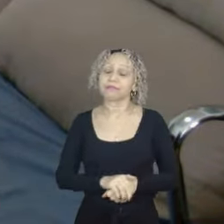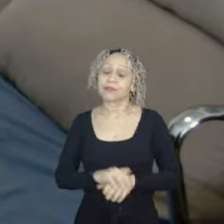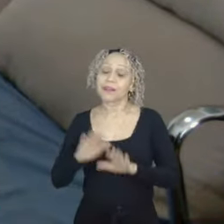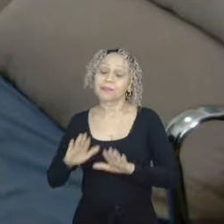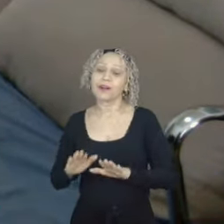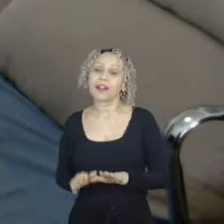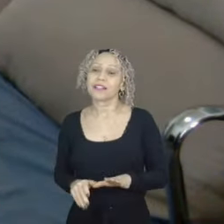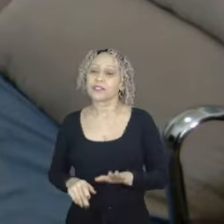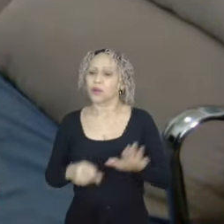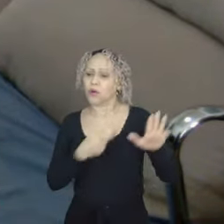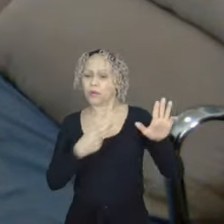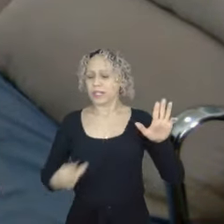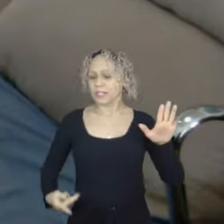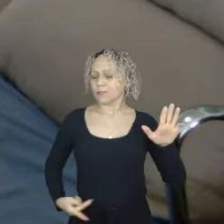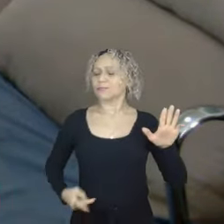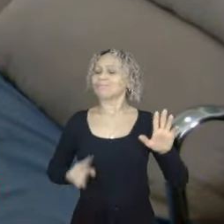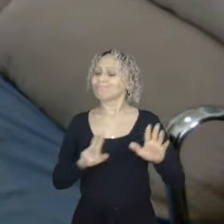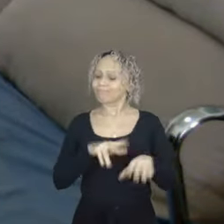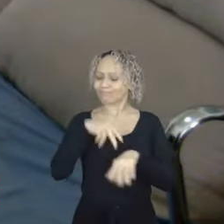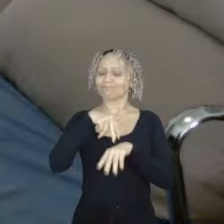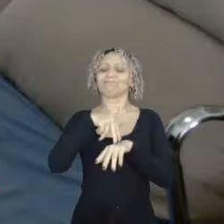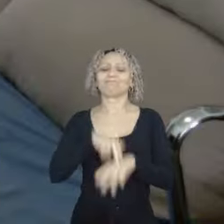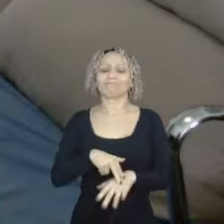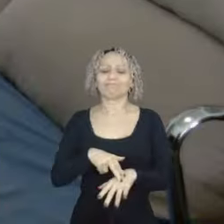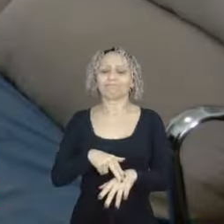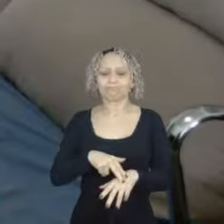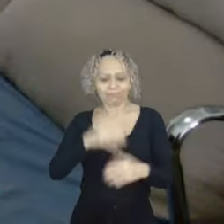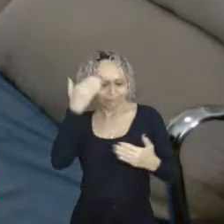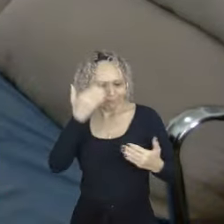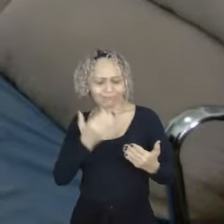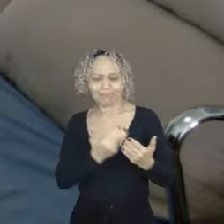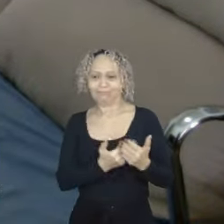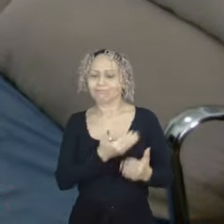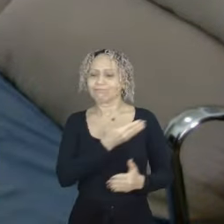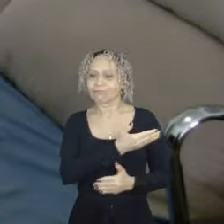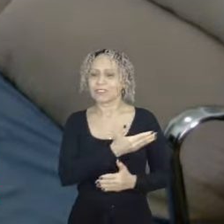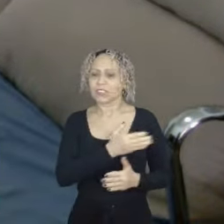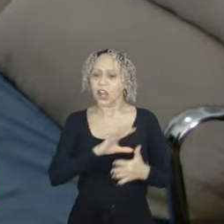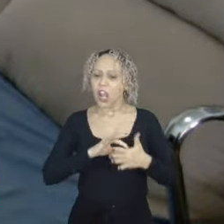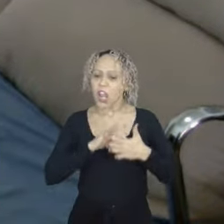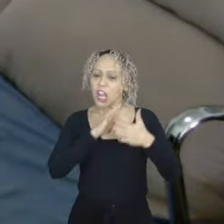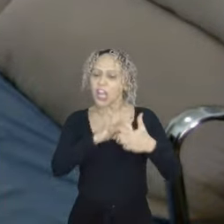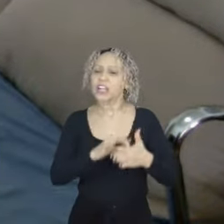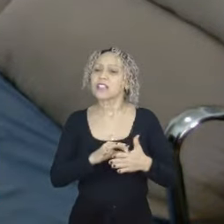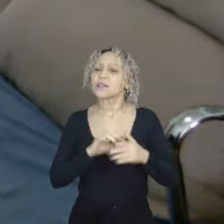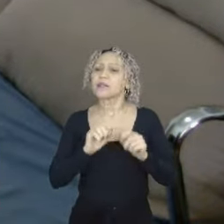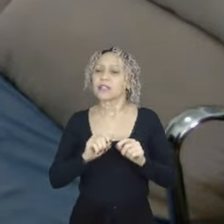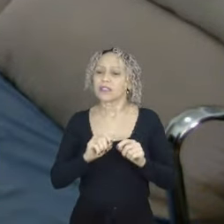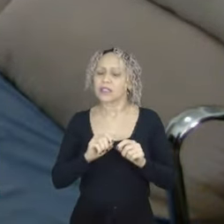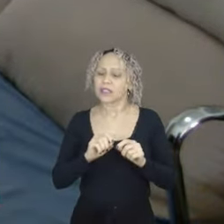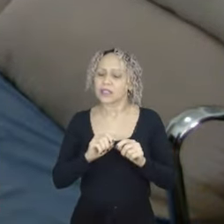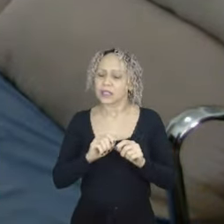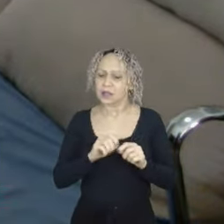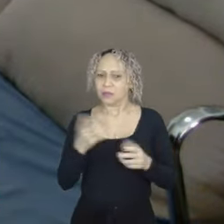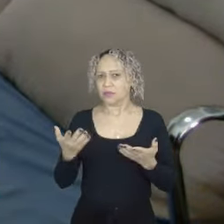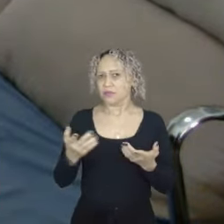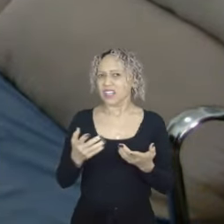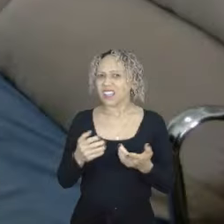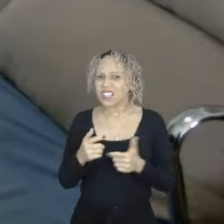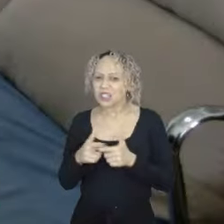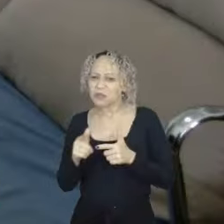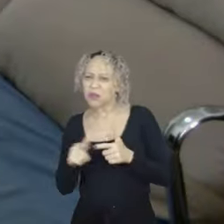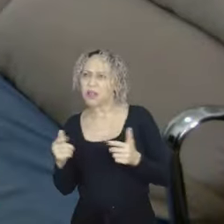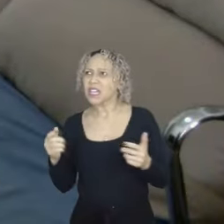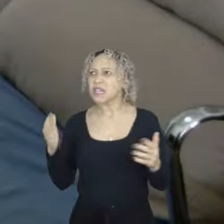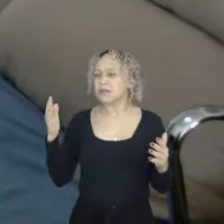com o prestígio e com a liderança suficientes, né, para não deixar que esse empecilho aí que virou o acordo entre os